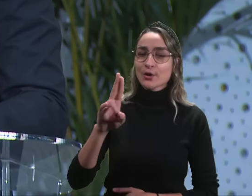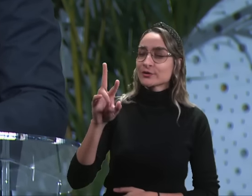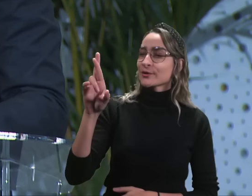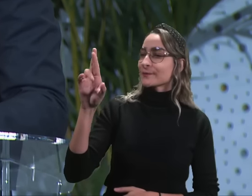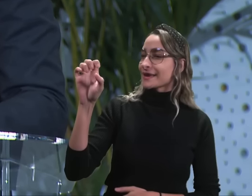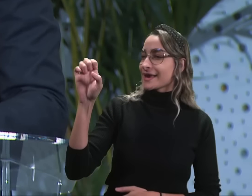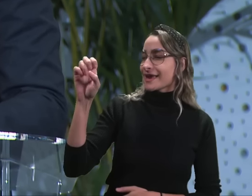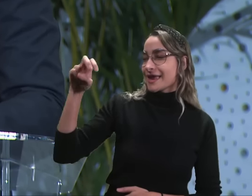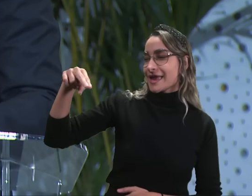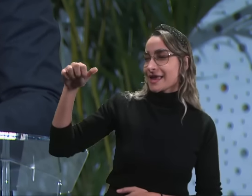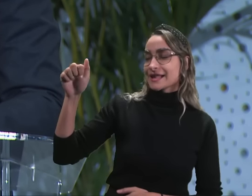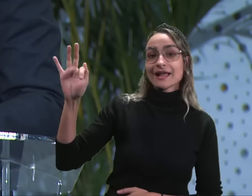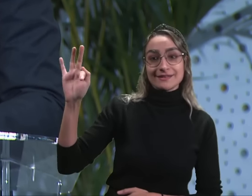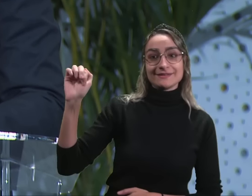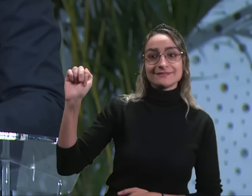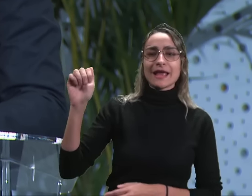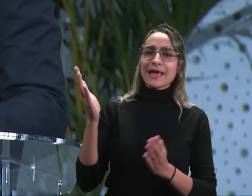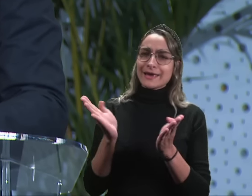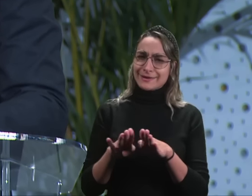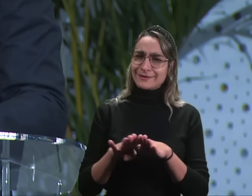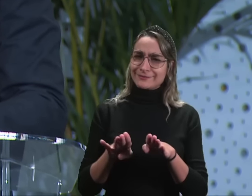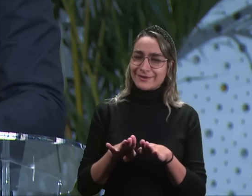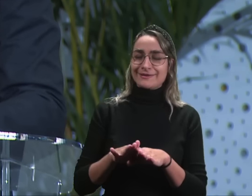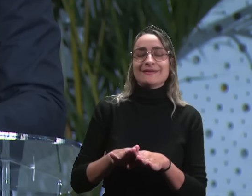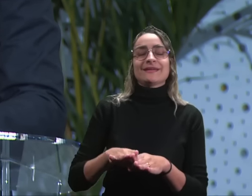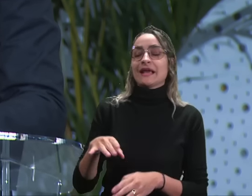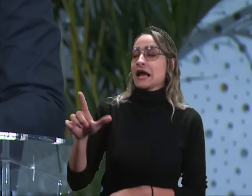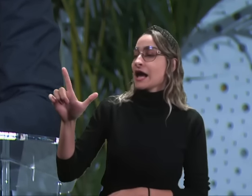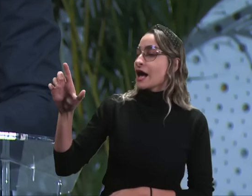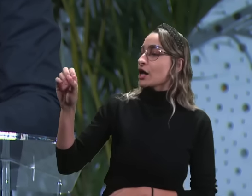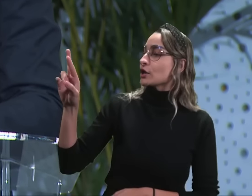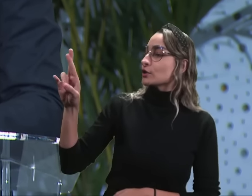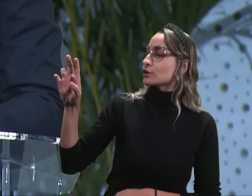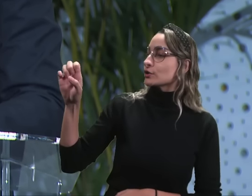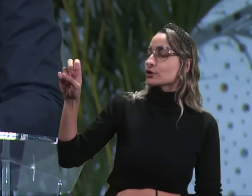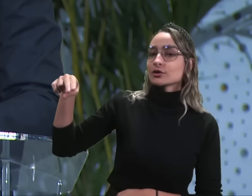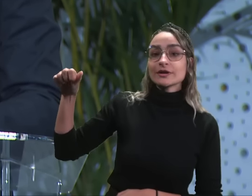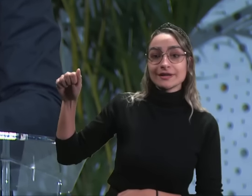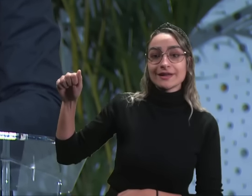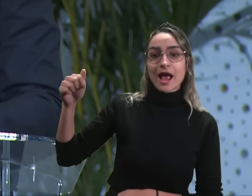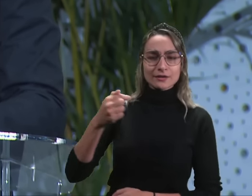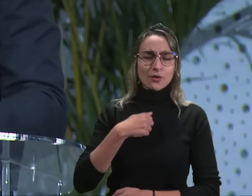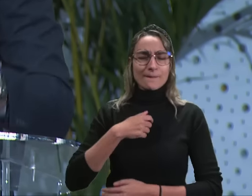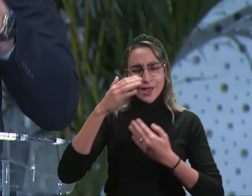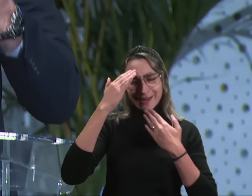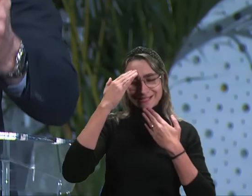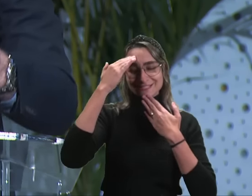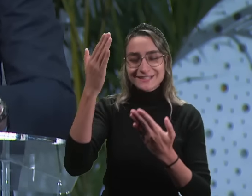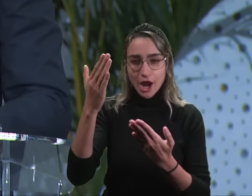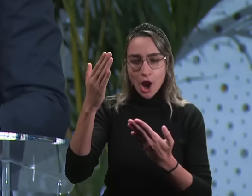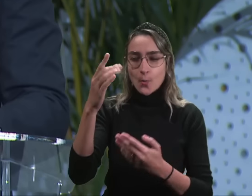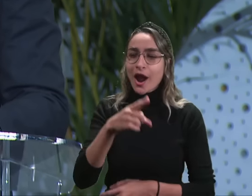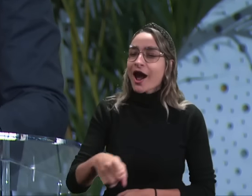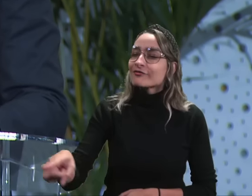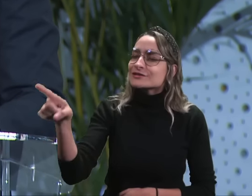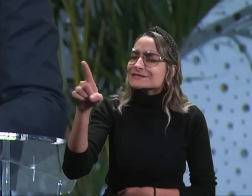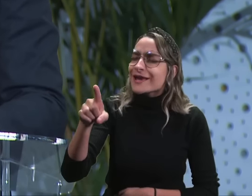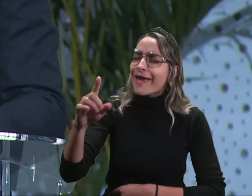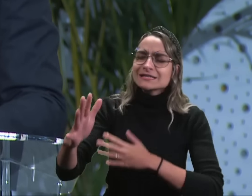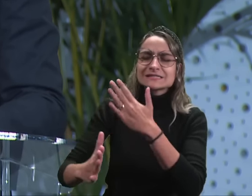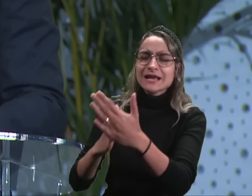intérpretes de libras Então minha gratidão a Renata Lorena por vocês eh